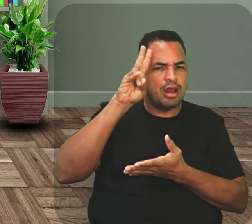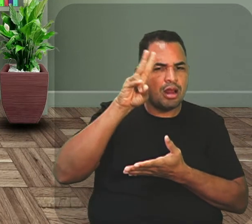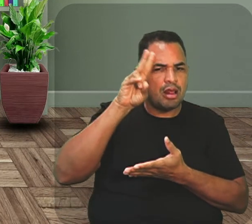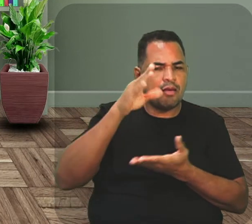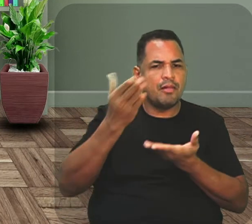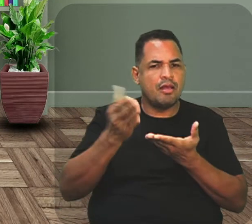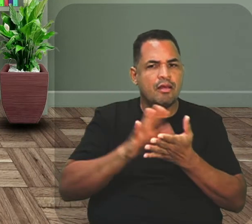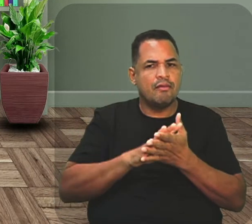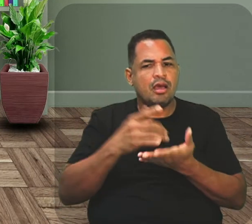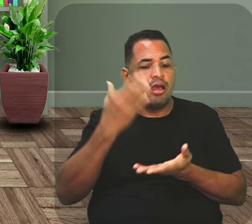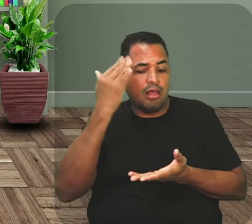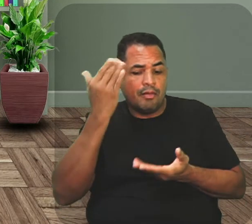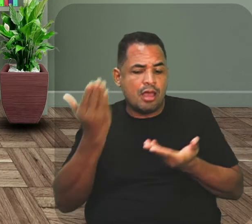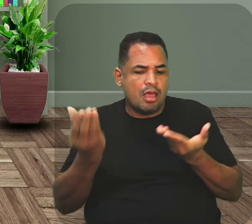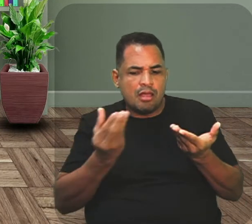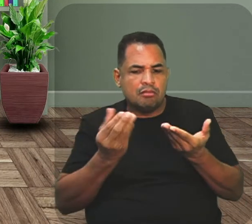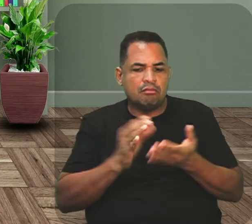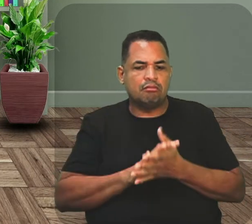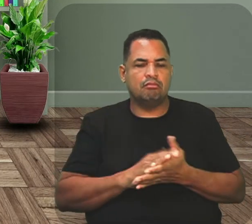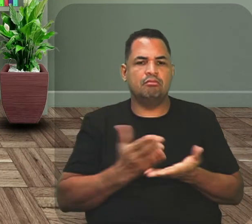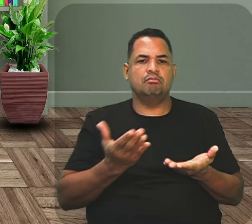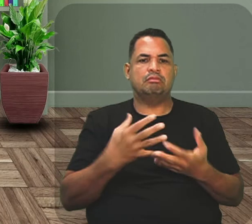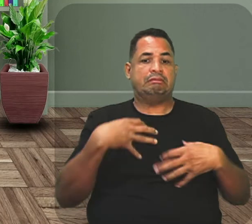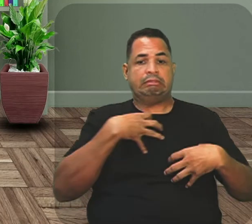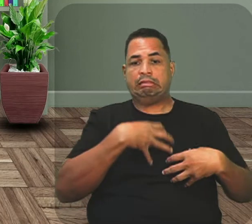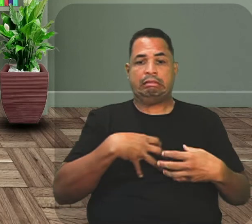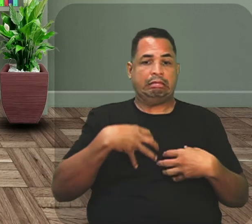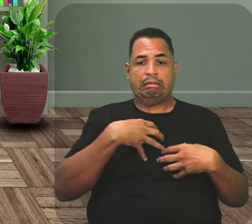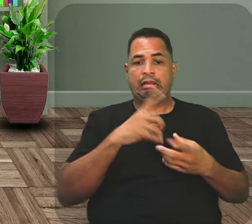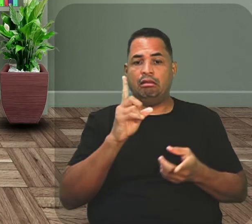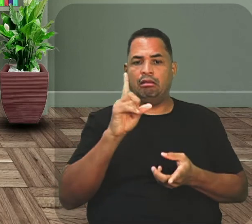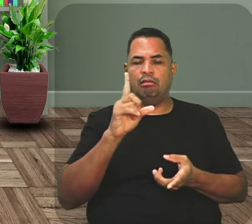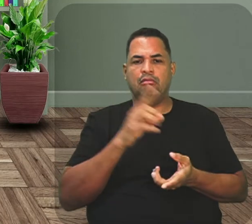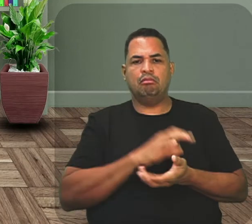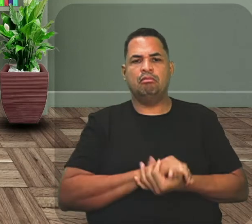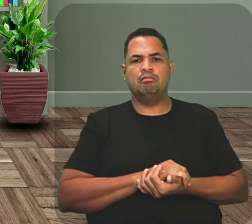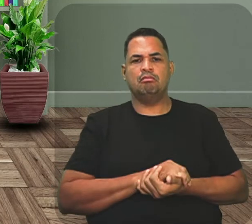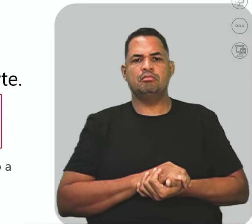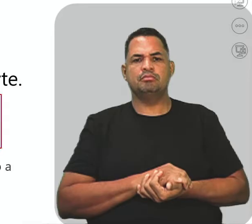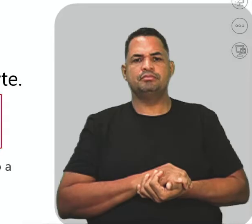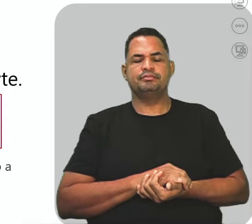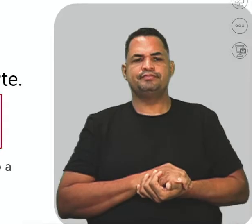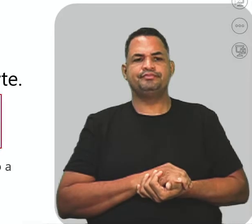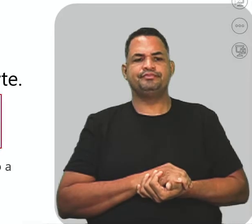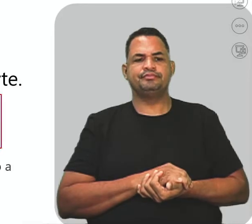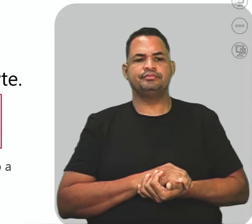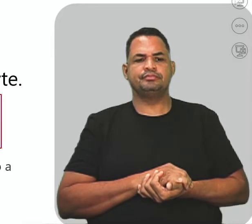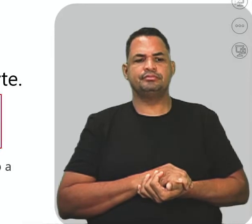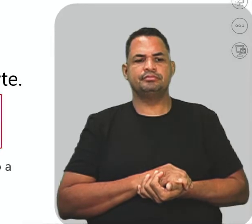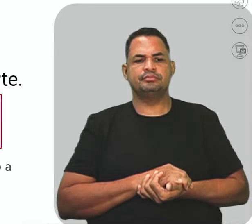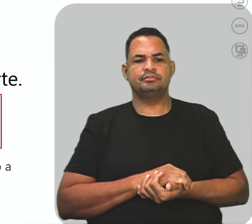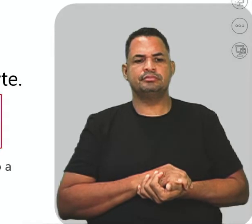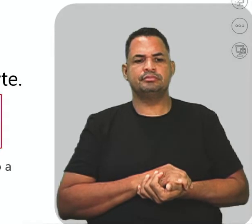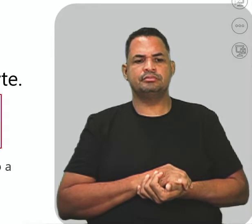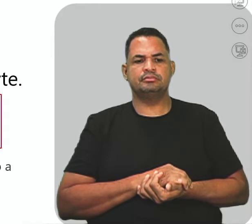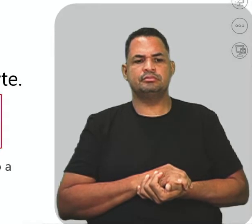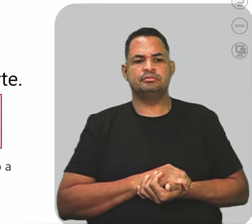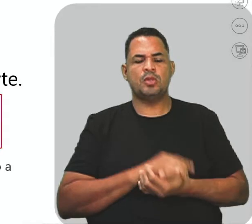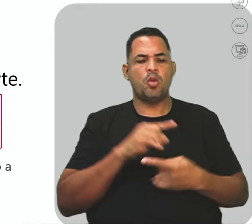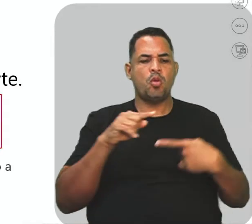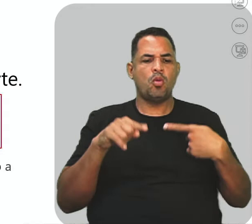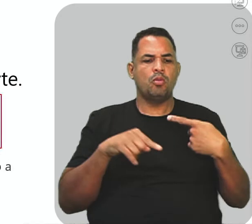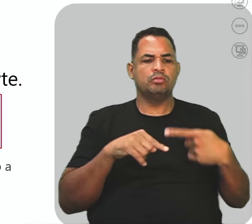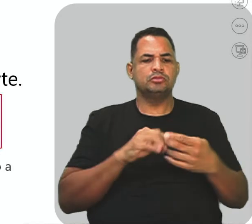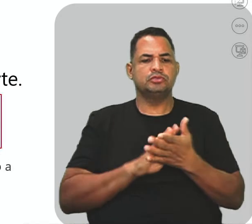se situar, não se aveste não, tá bom? Então vamos aí voltar para o nosso gabarito. Por quê, né? A função dessa